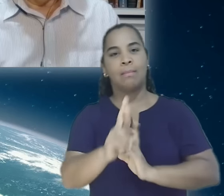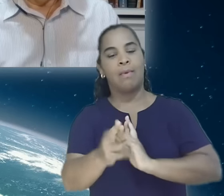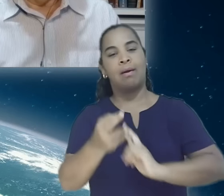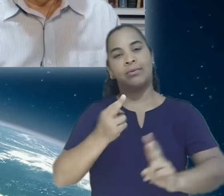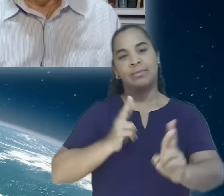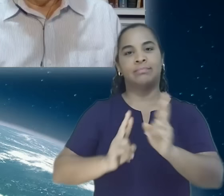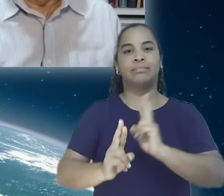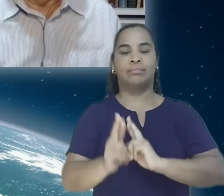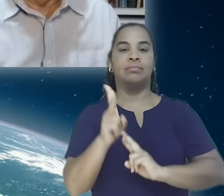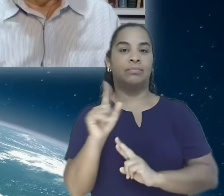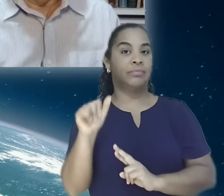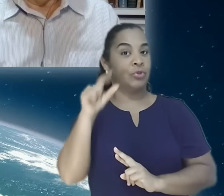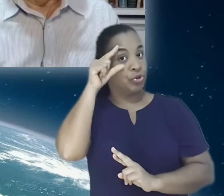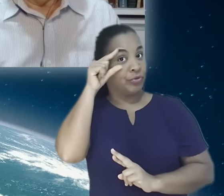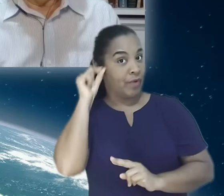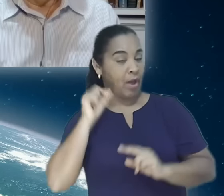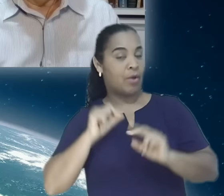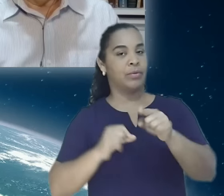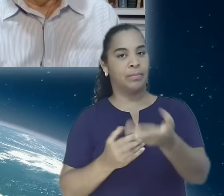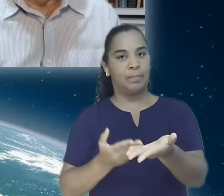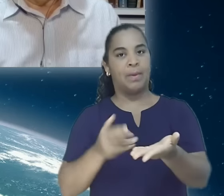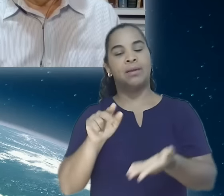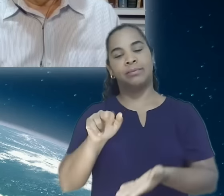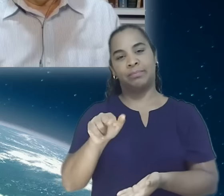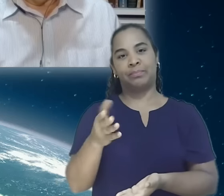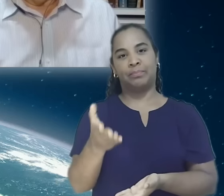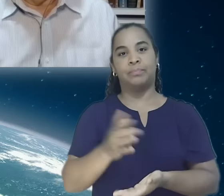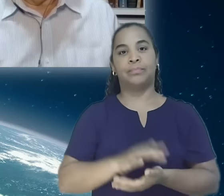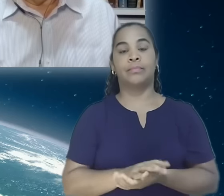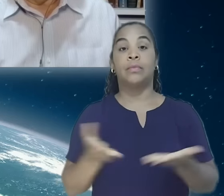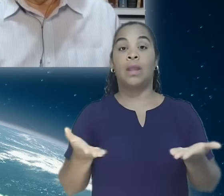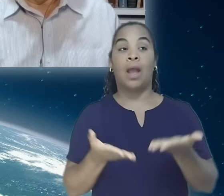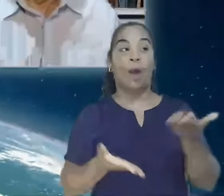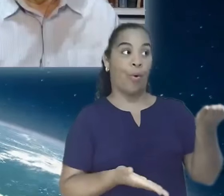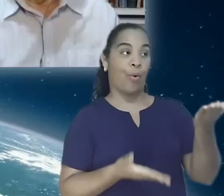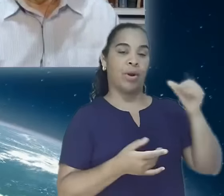Por Divaldo Franco aqui por Severino Então vamos agora com Divaldo Franco